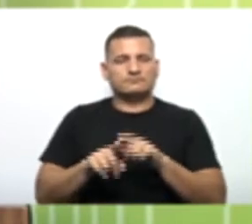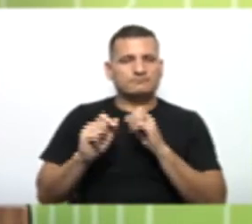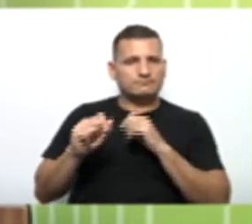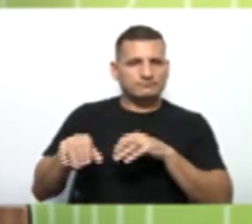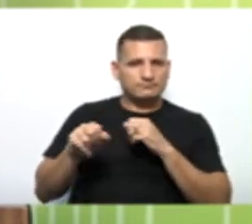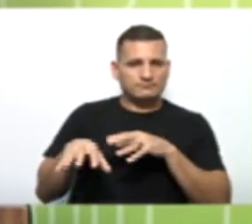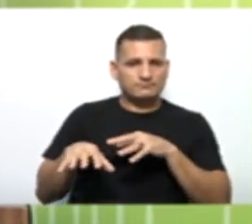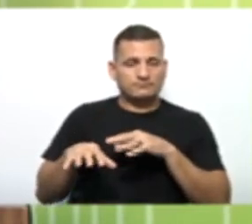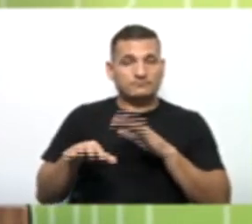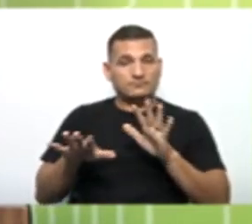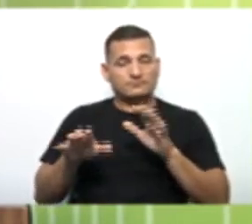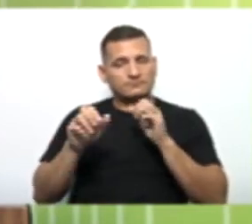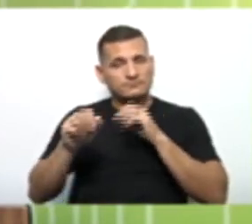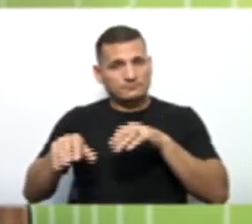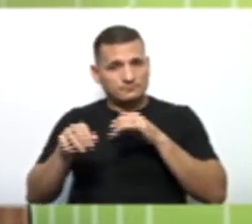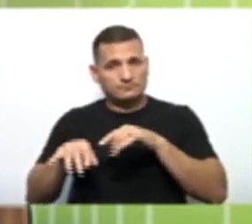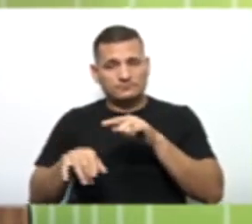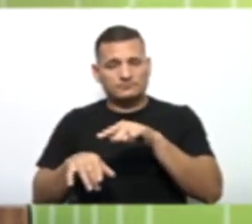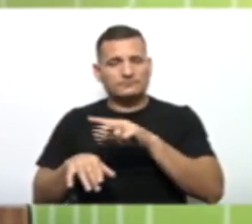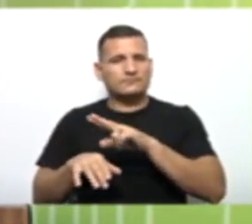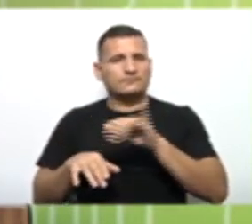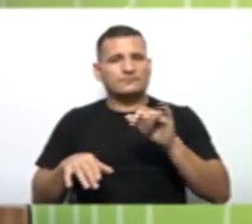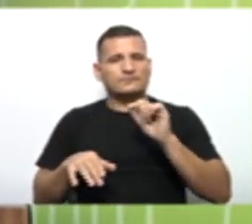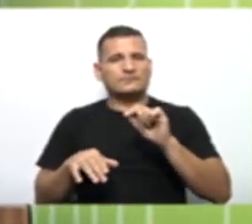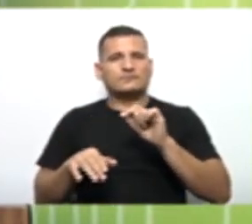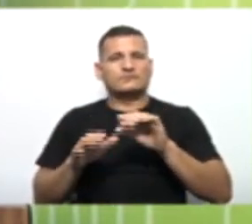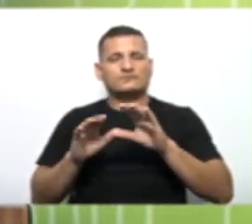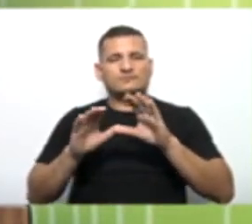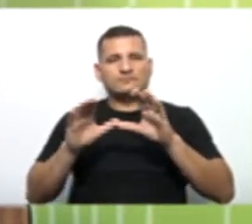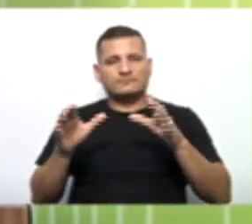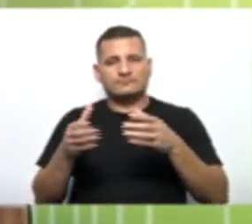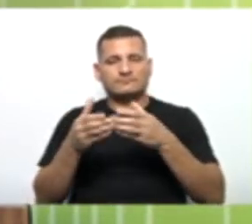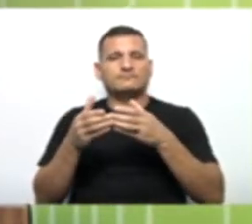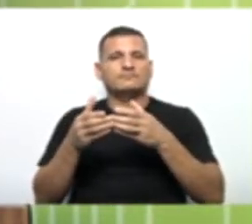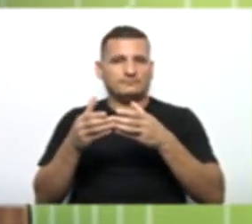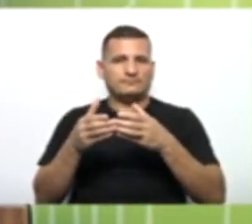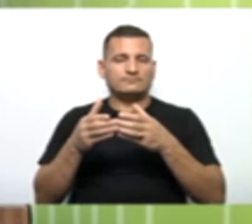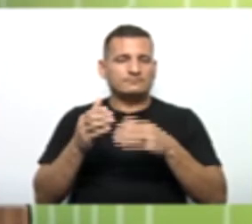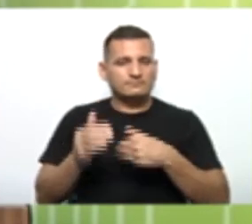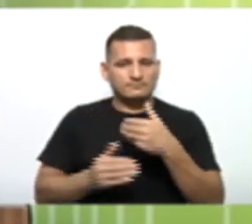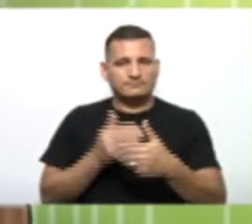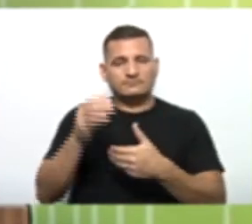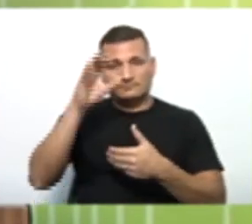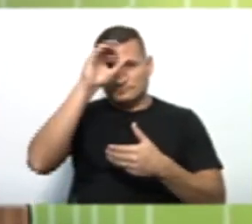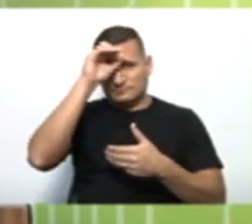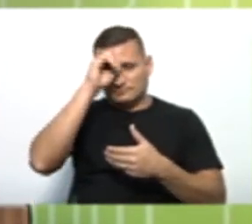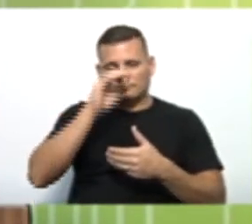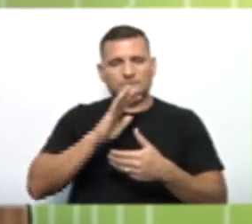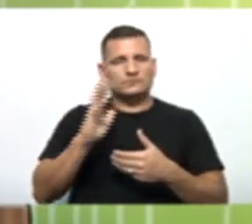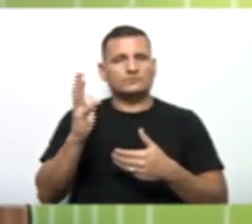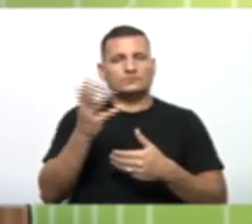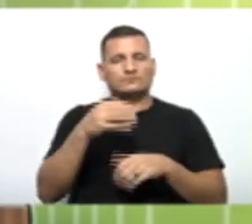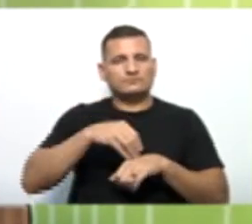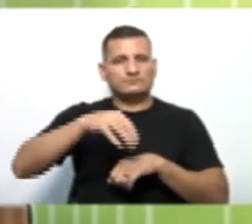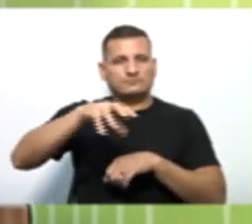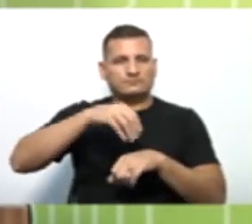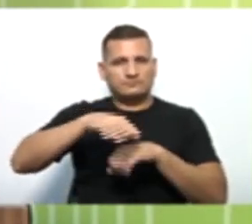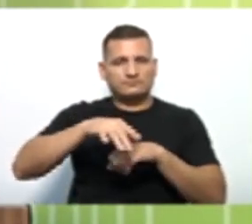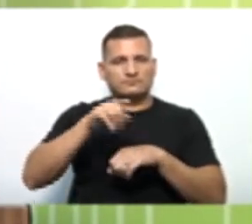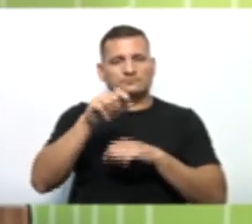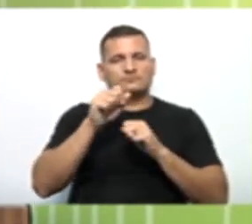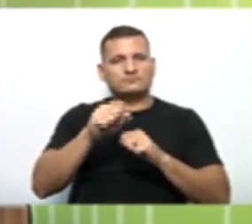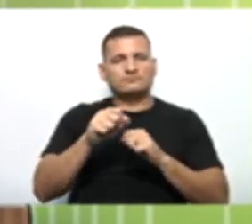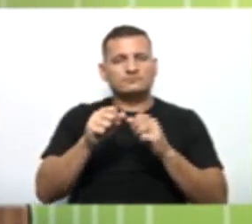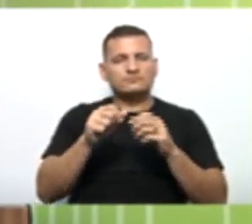o ato de ensinar ele vai fechar esse processo de aprendizagem tudo isso que nós estamos passando para vocês busquem